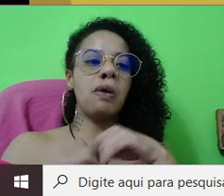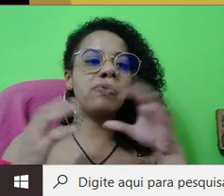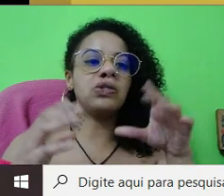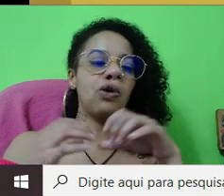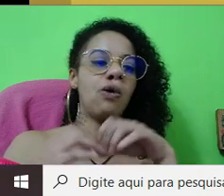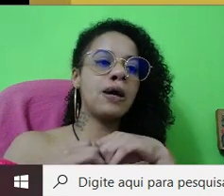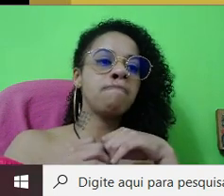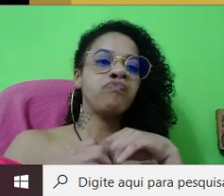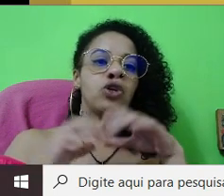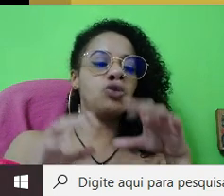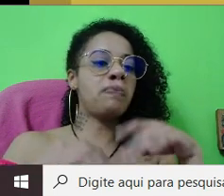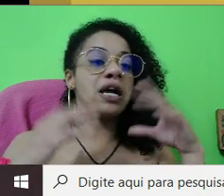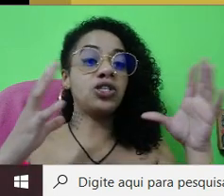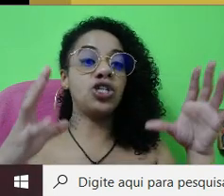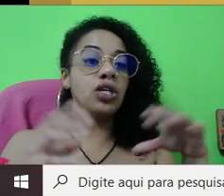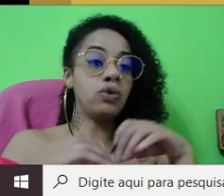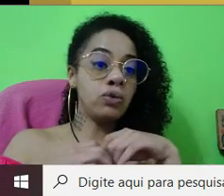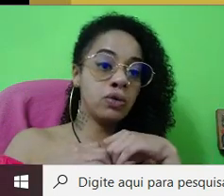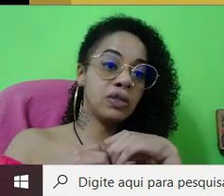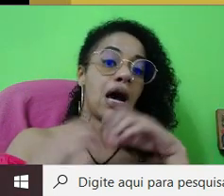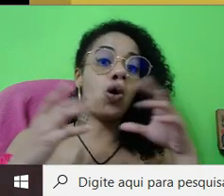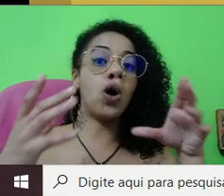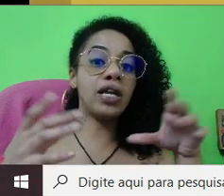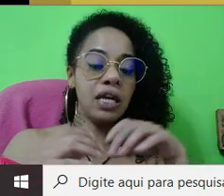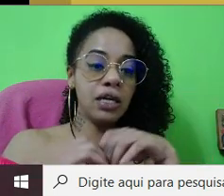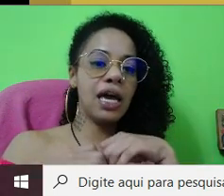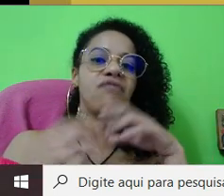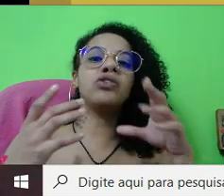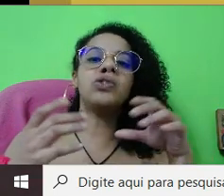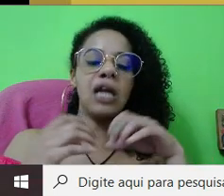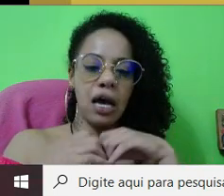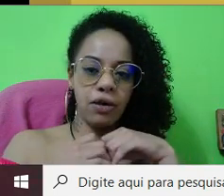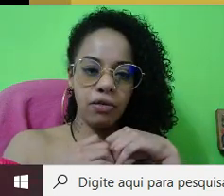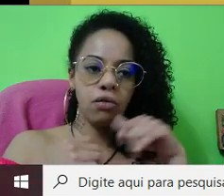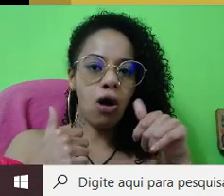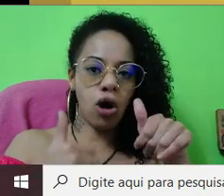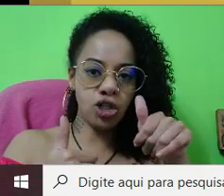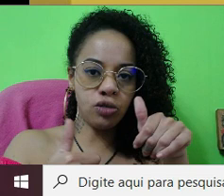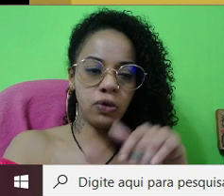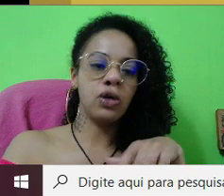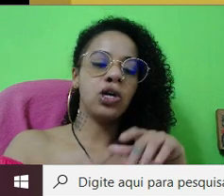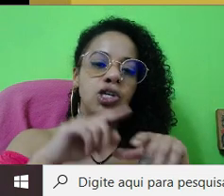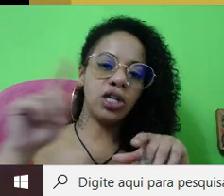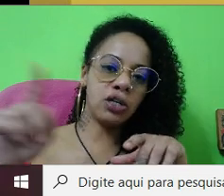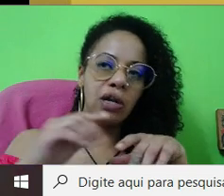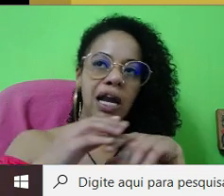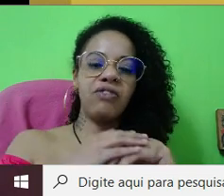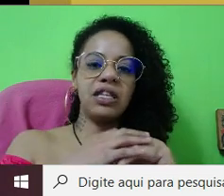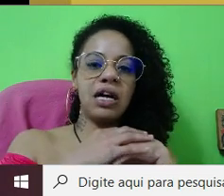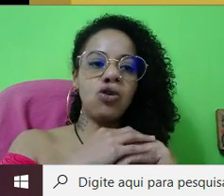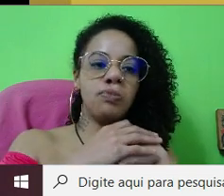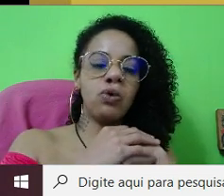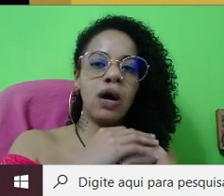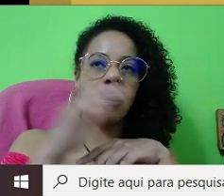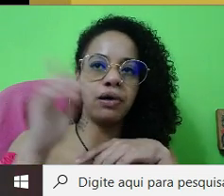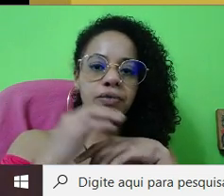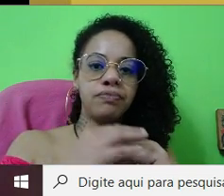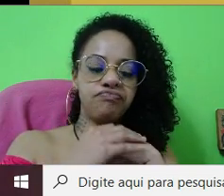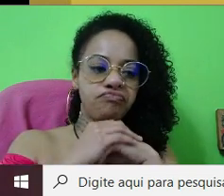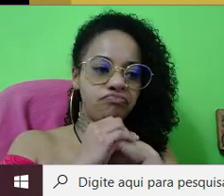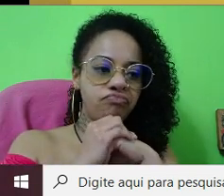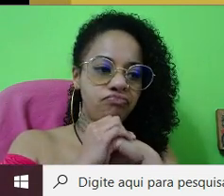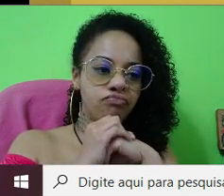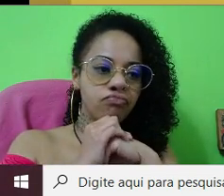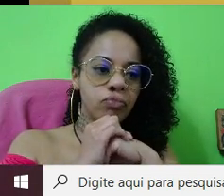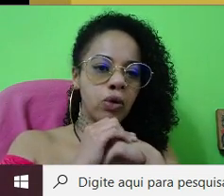eleito aí uma pessoa de um partido da ordem revolucionário ótimo chegando lá ela vai lidar com